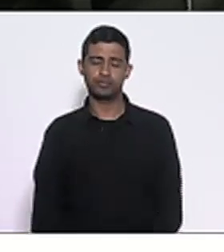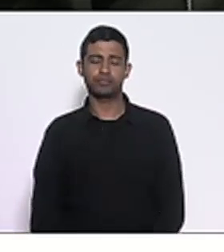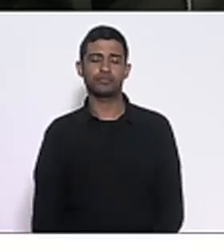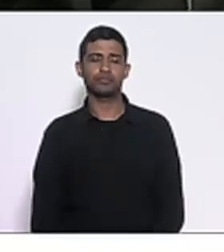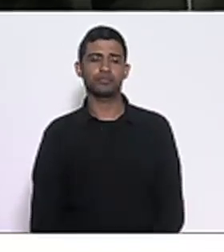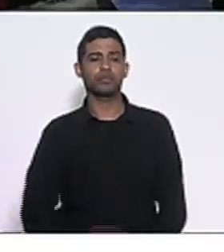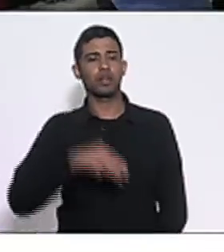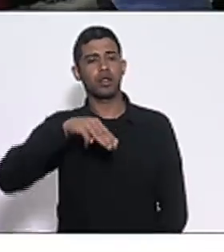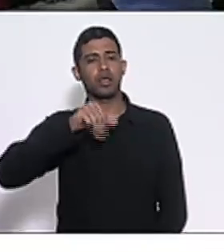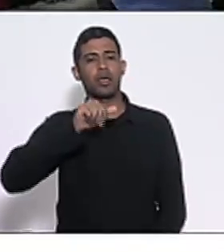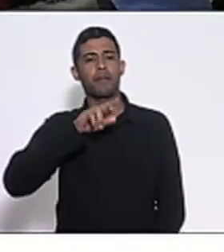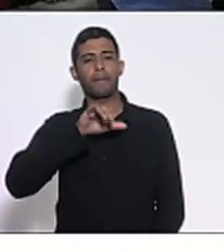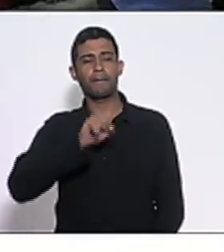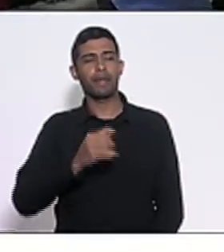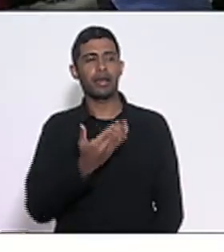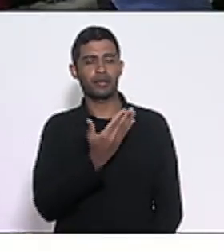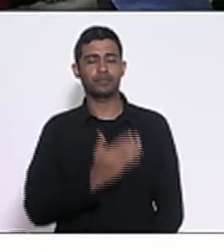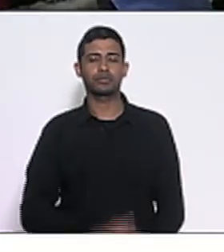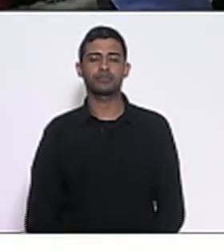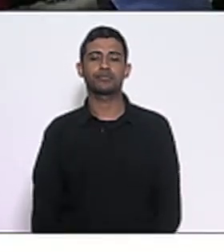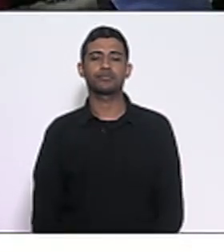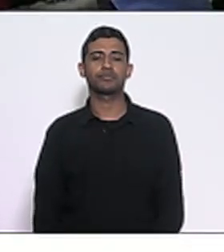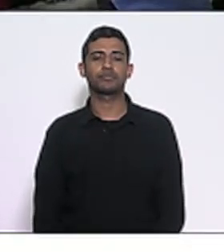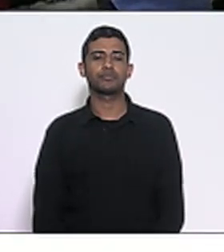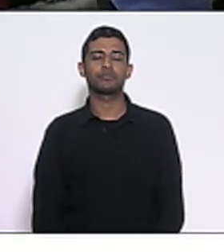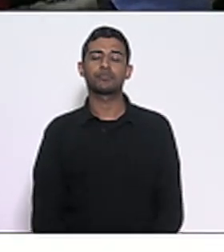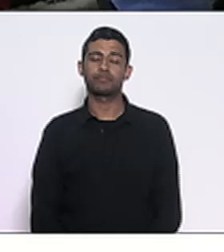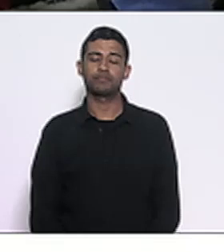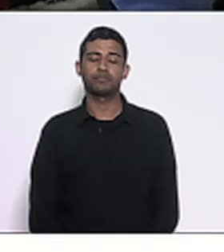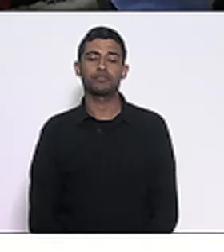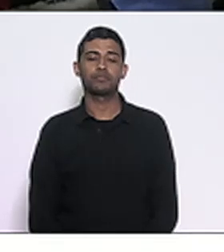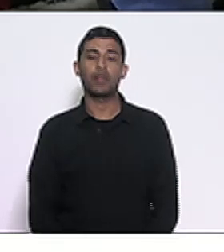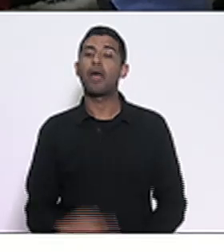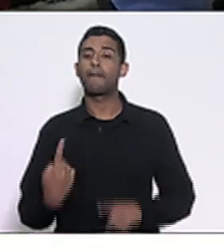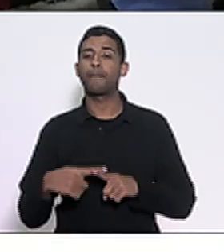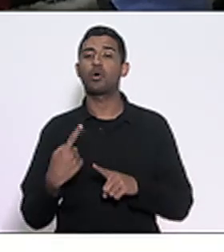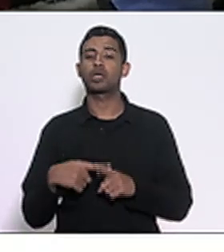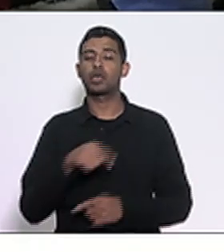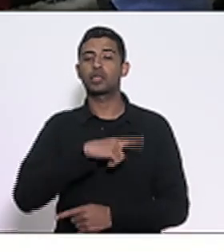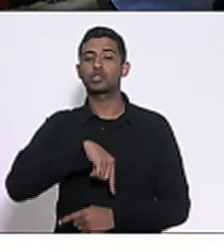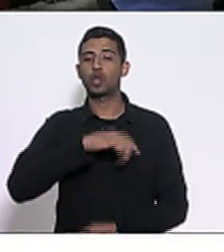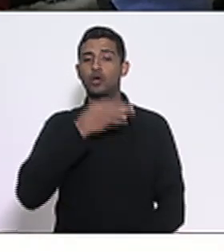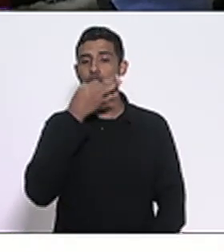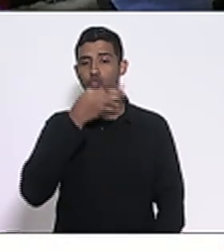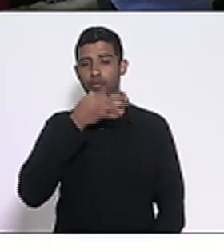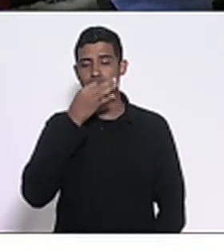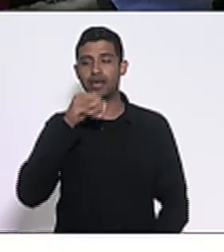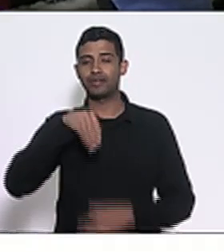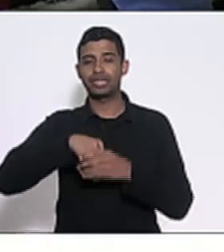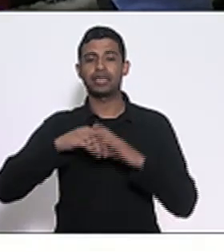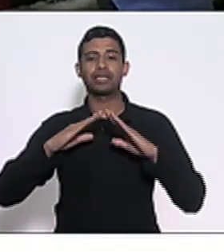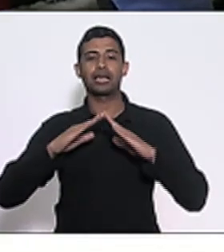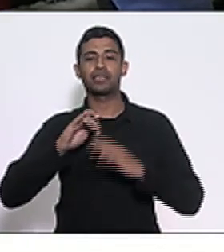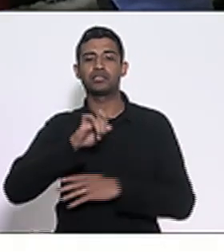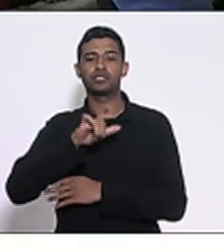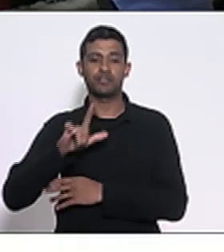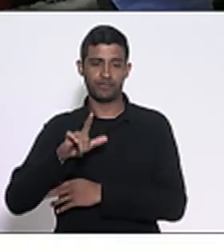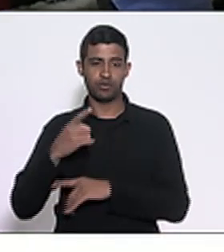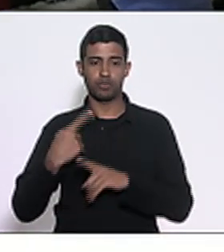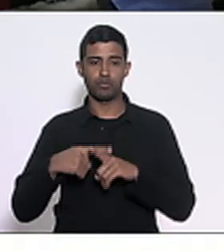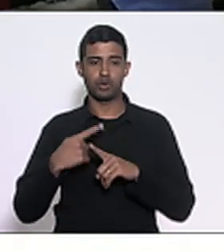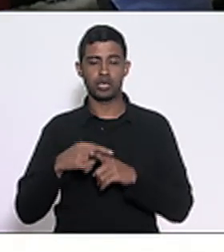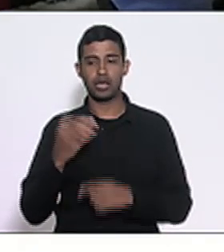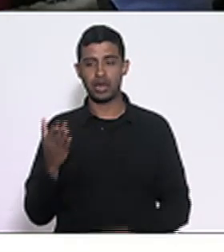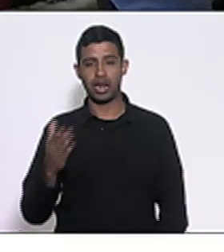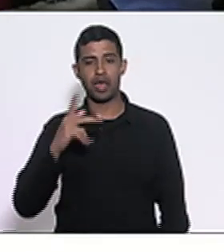Marcos Vilela, depois eu volto para o presidente. Por quê? Deve, no nosso entendimento, ser na Casa Civil. O